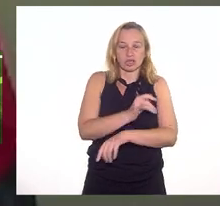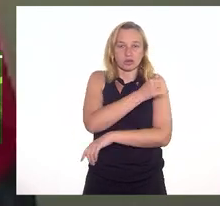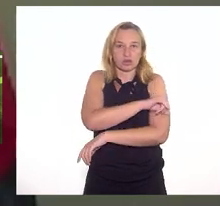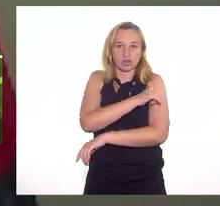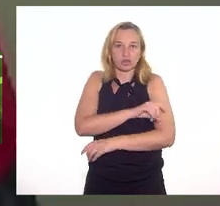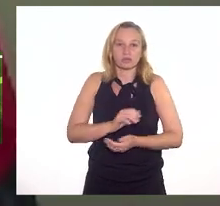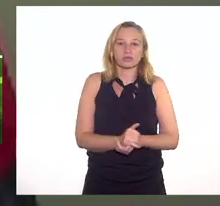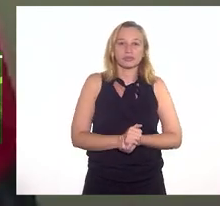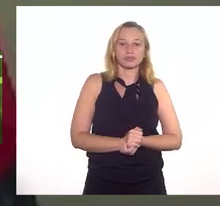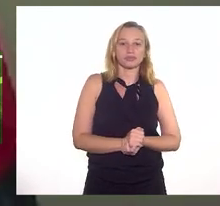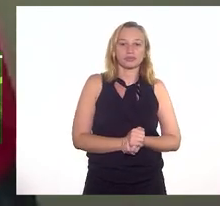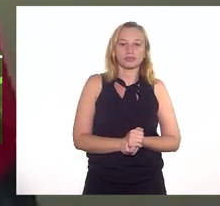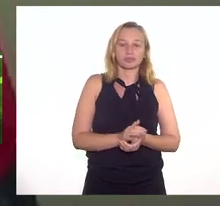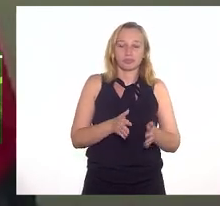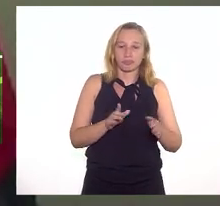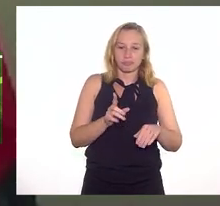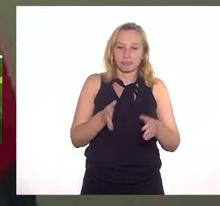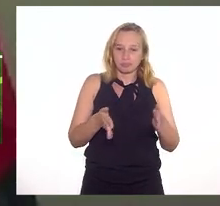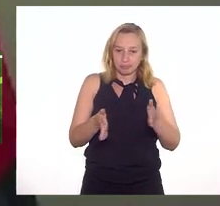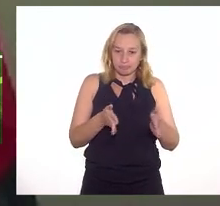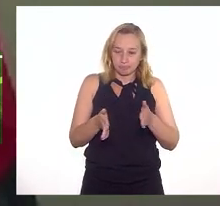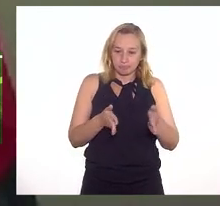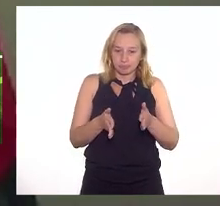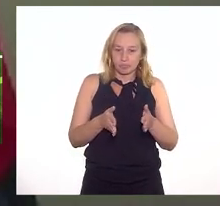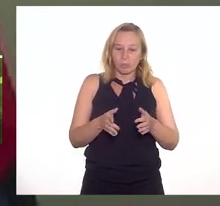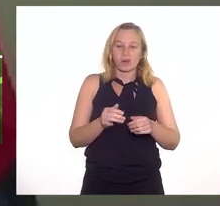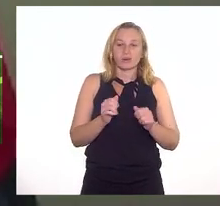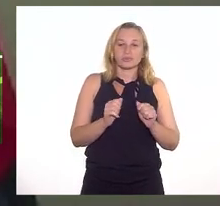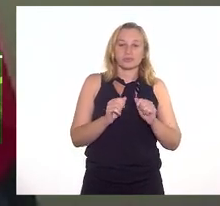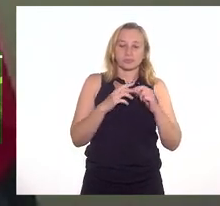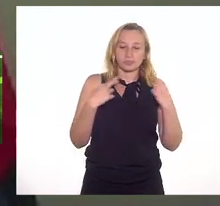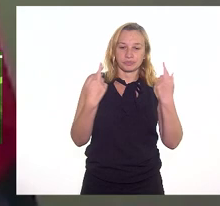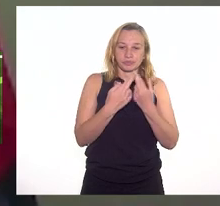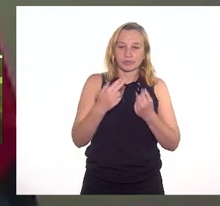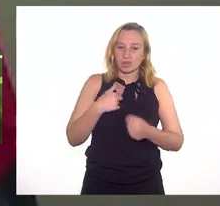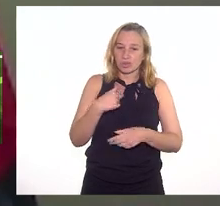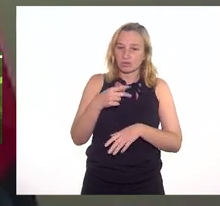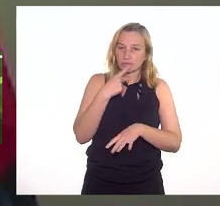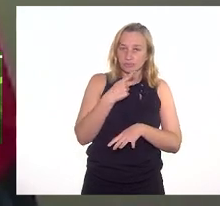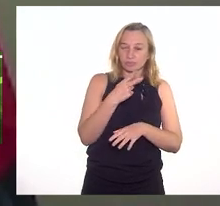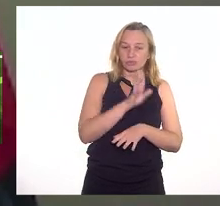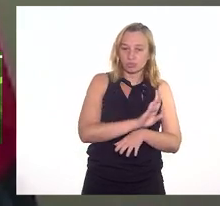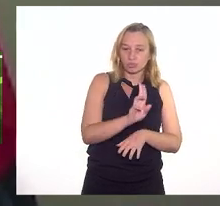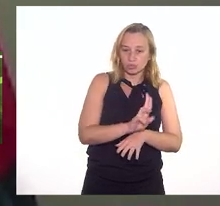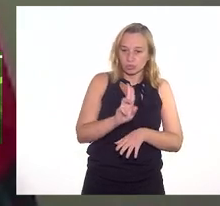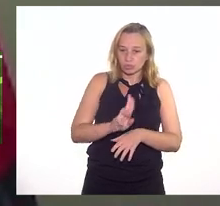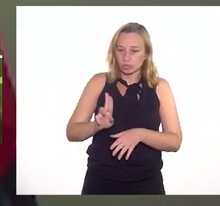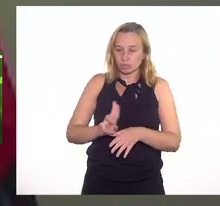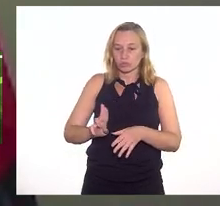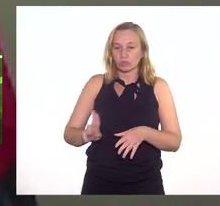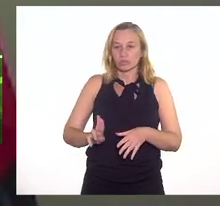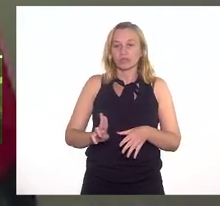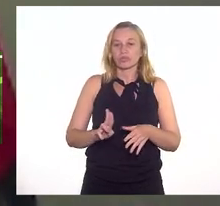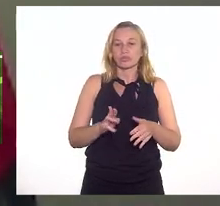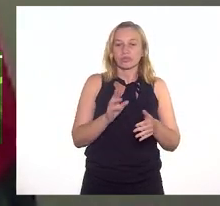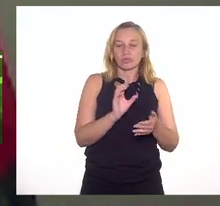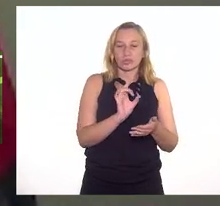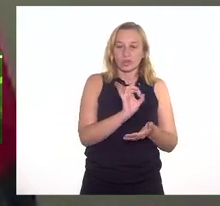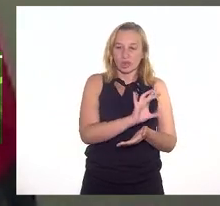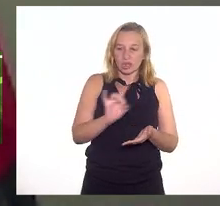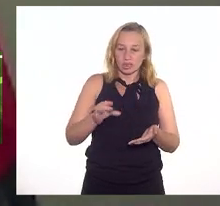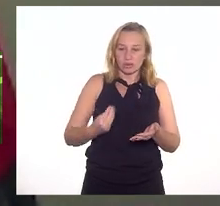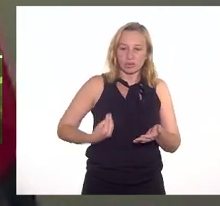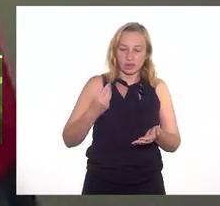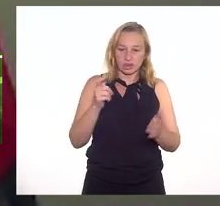Durante a audiência, eu vou nominar todas as autoridades presentes. Quero, nesse primeiro momento, não